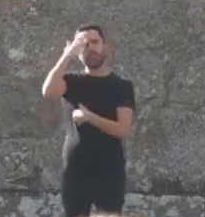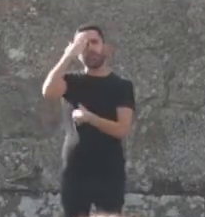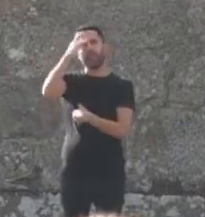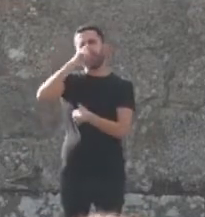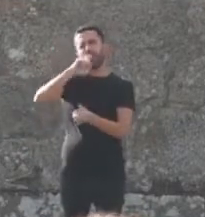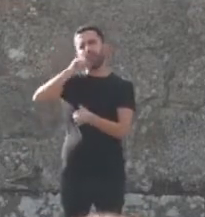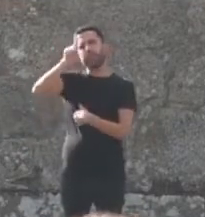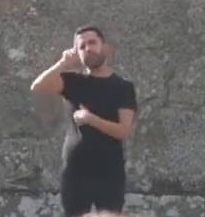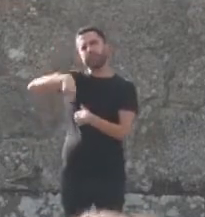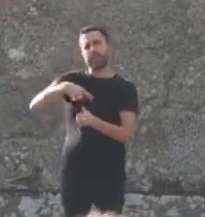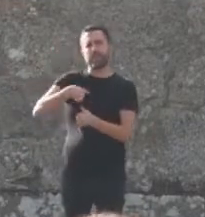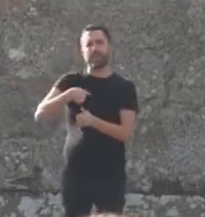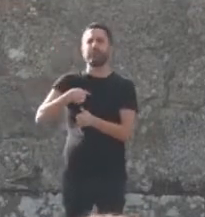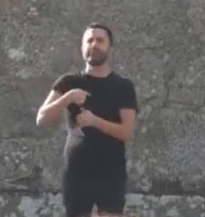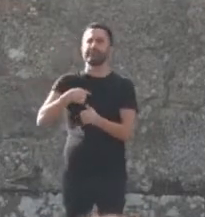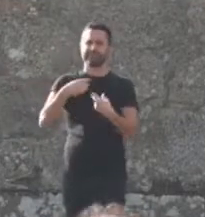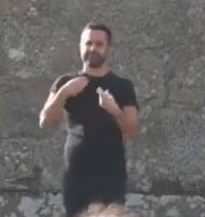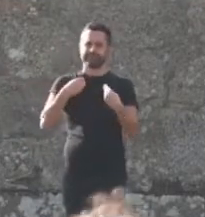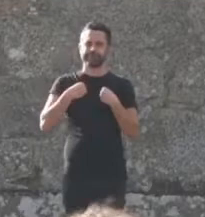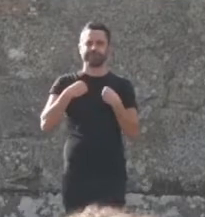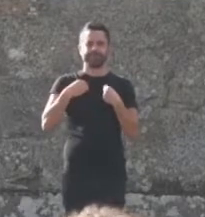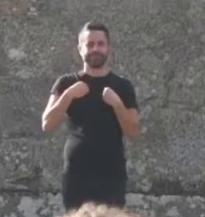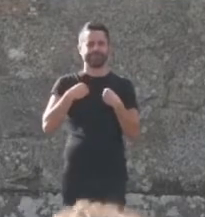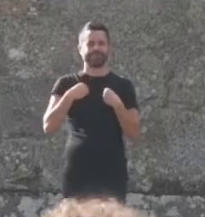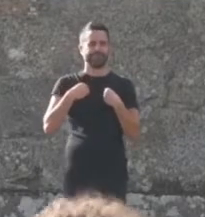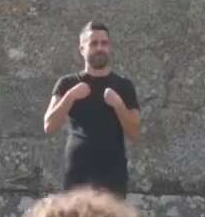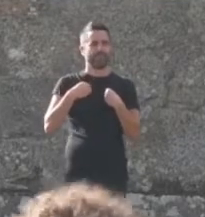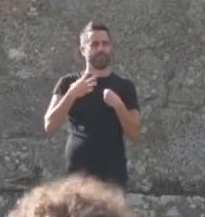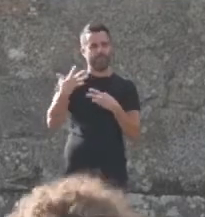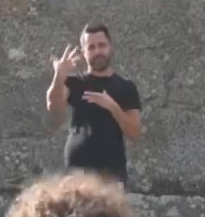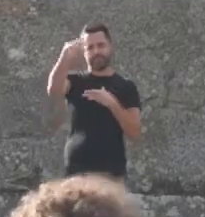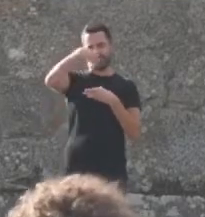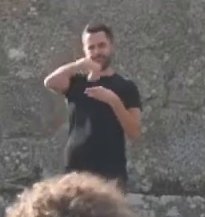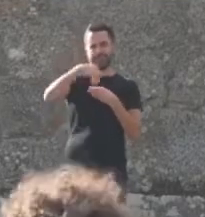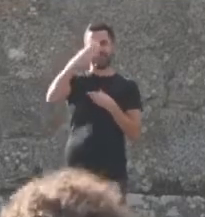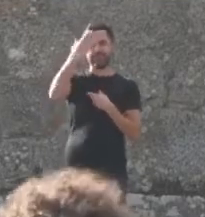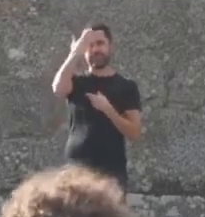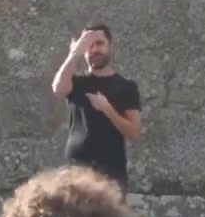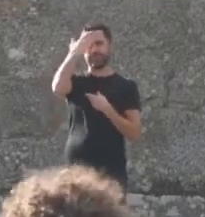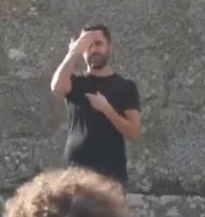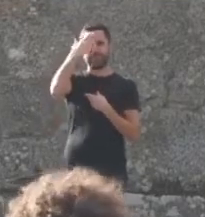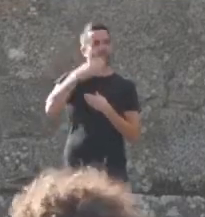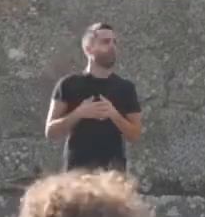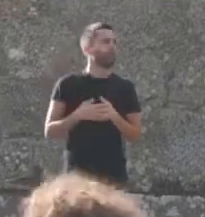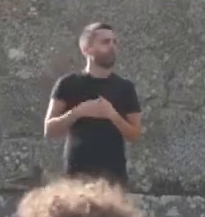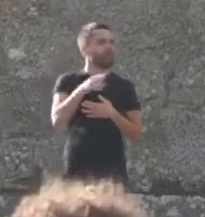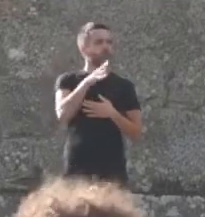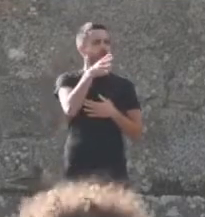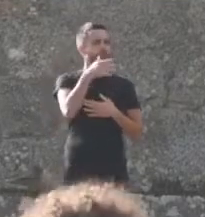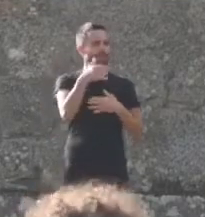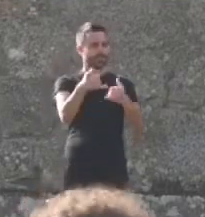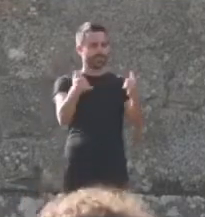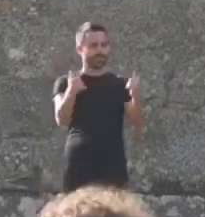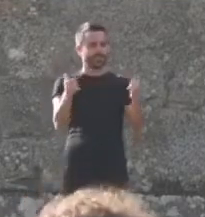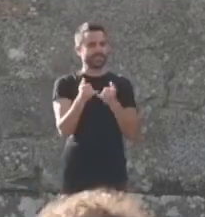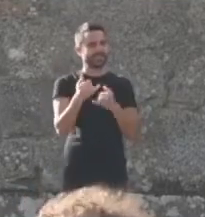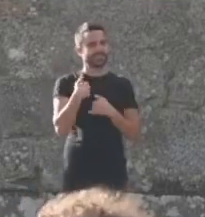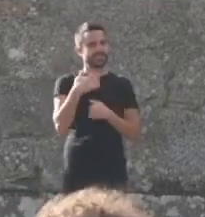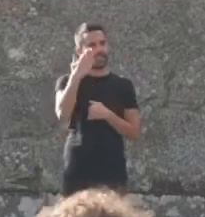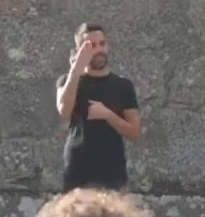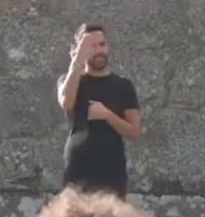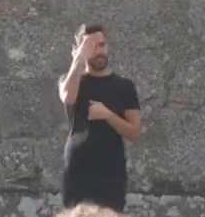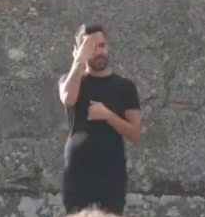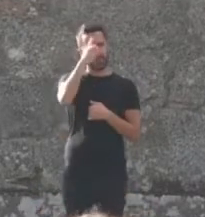nós, non? E por iso temos que seguir reivindicando esta illa como illa da memoria fronte ao uso, ao mal